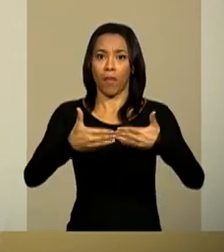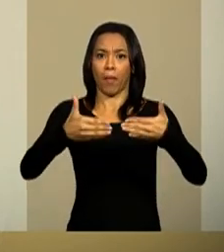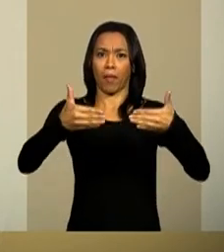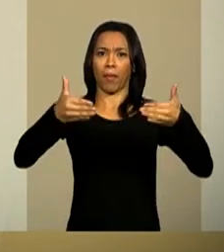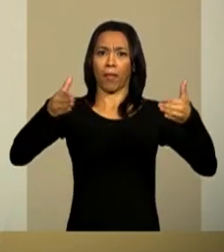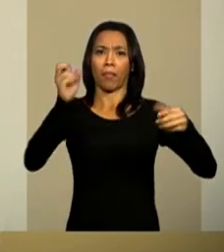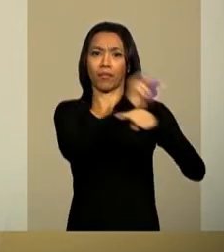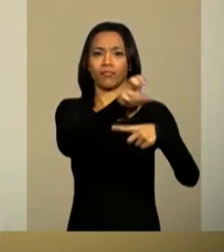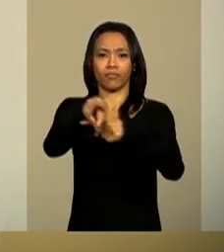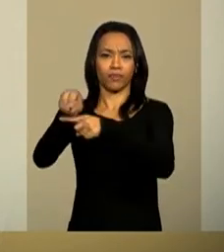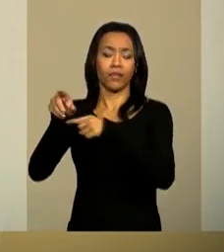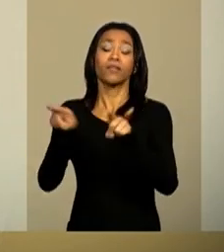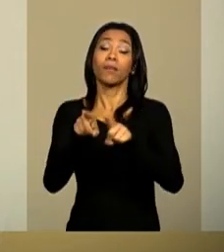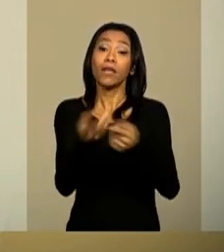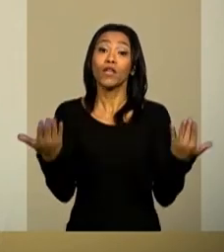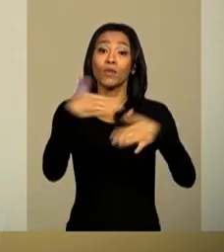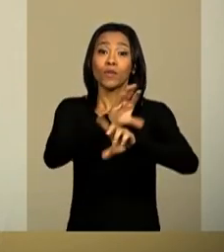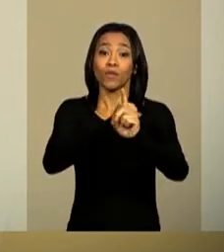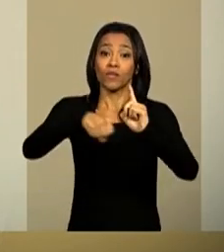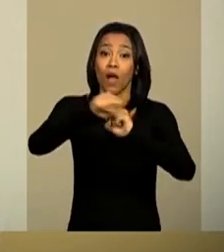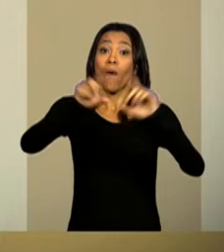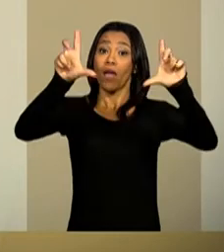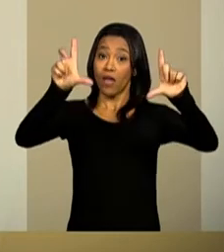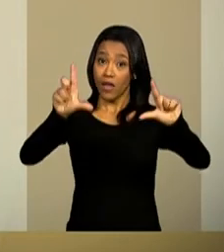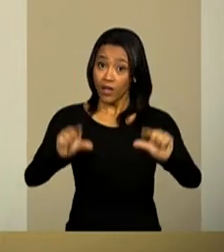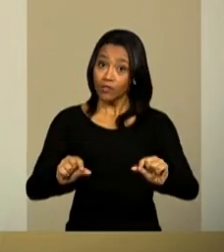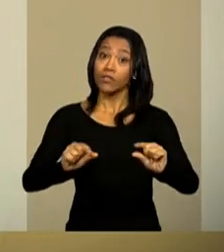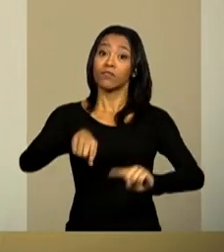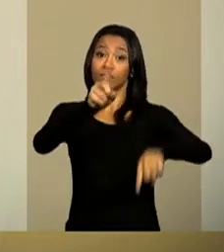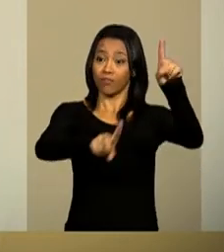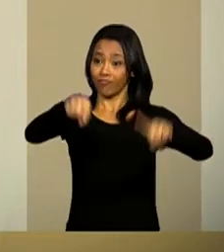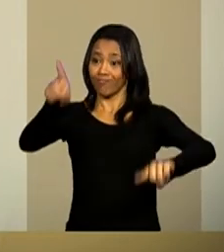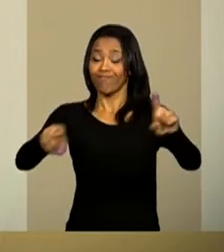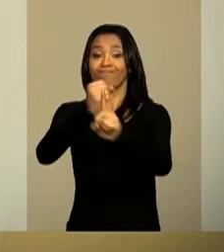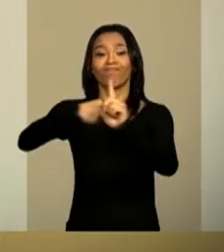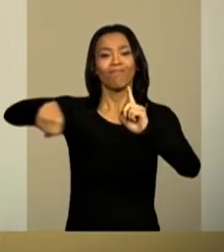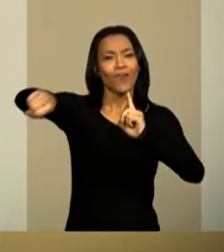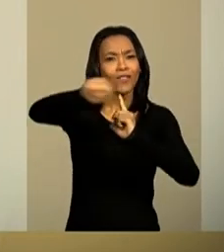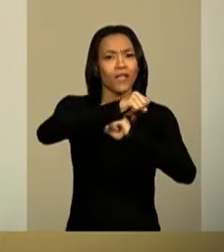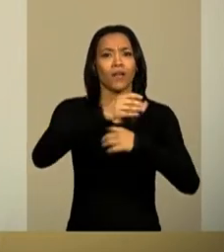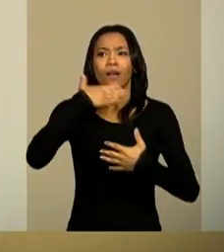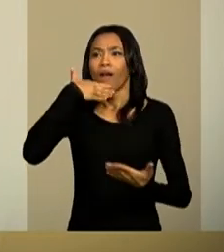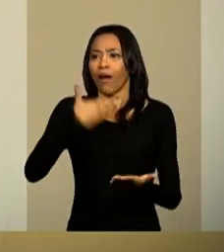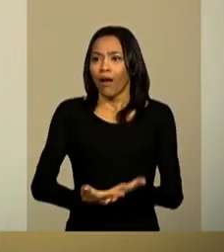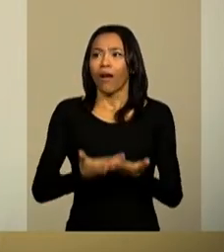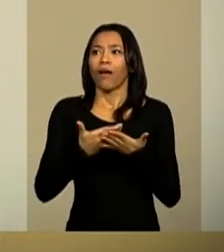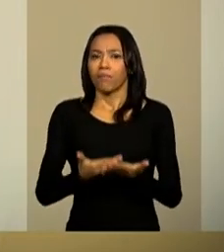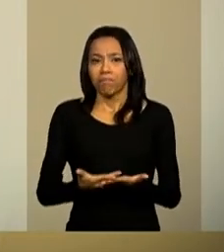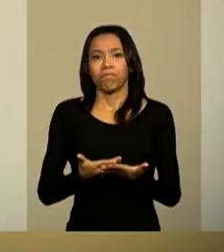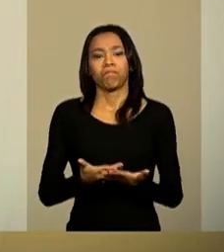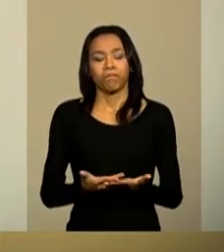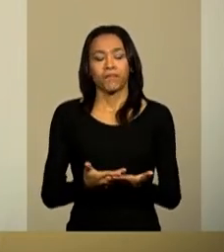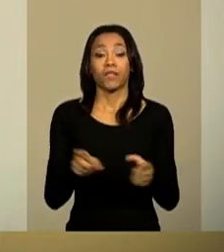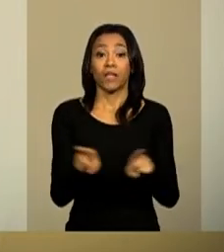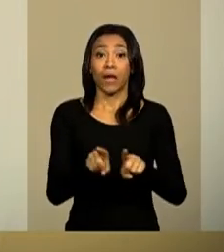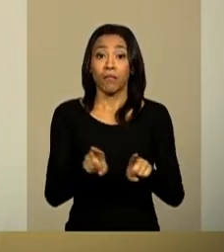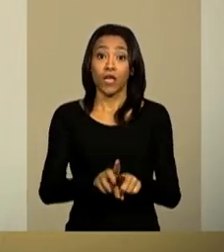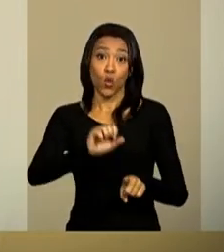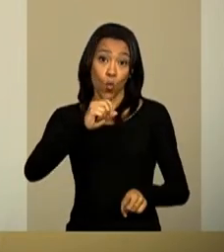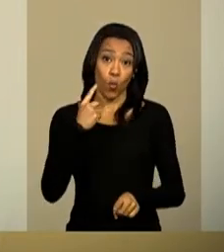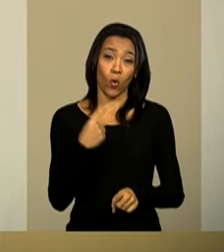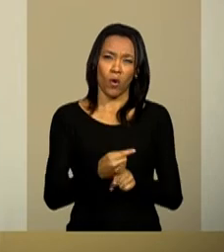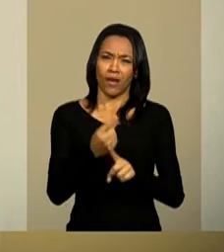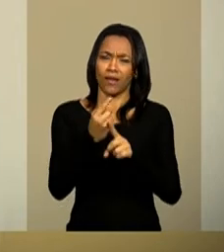de inclusão social. Reduzimos a desigualdade em níveis impressionantes, levando em uma